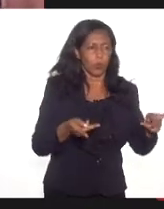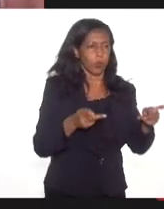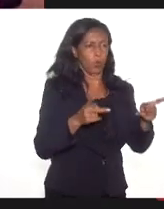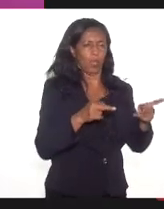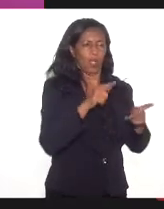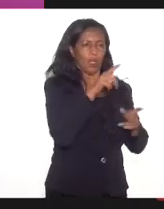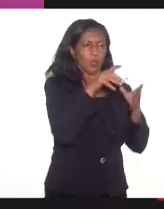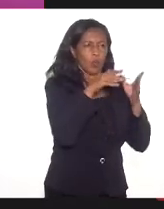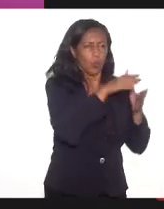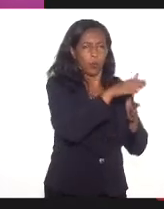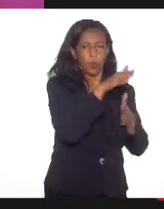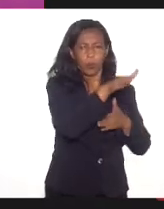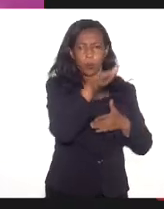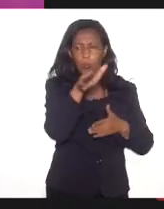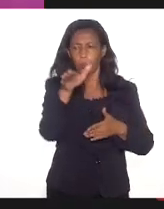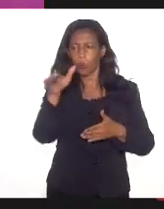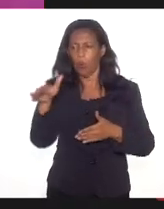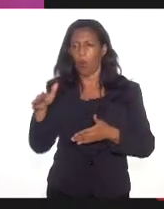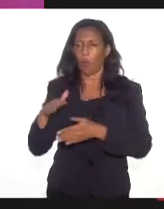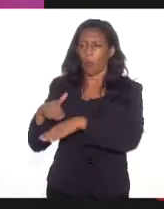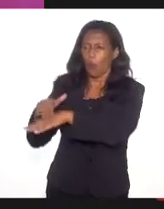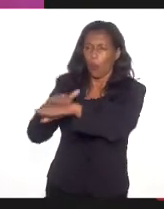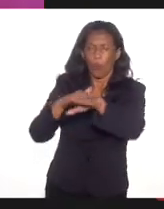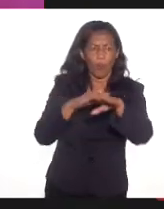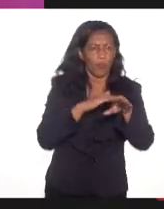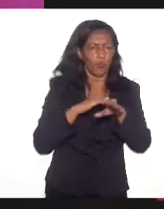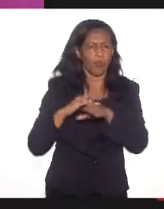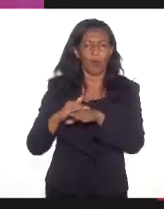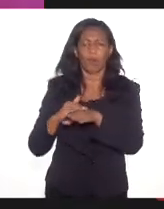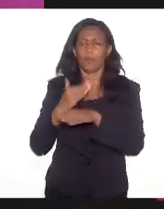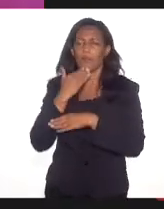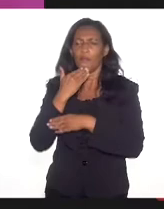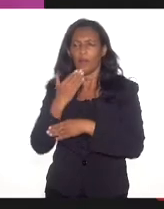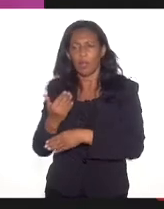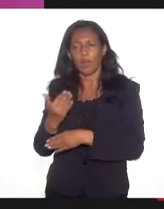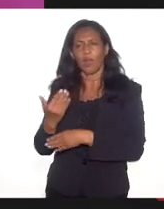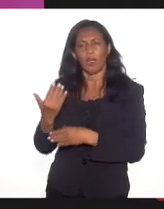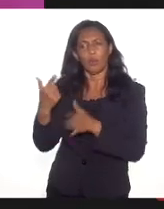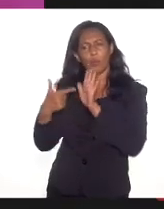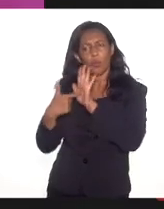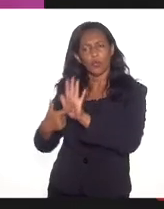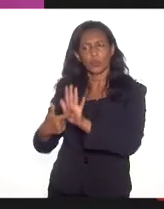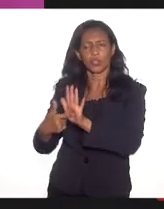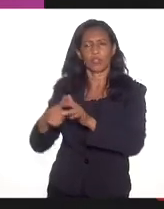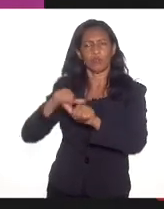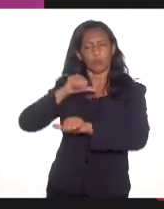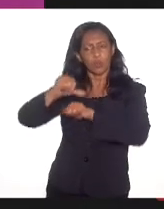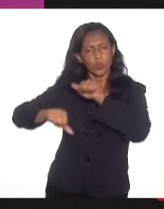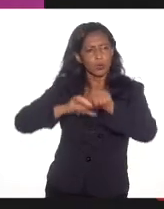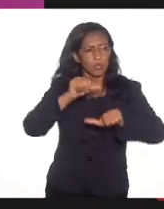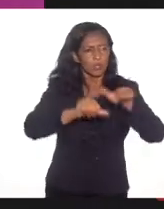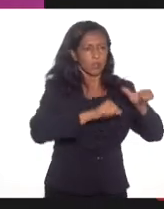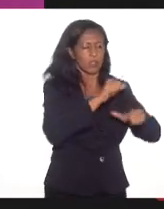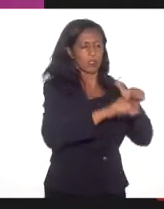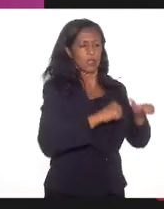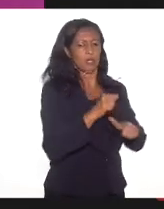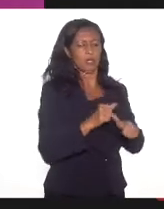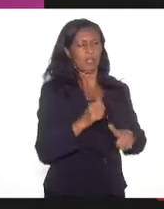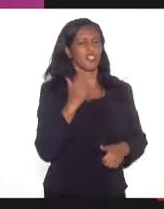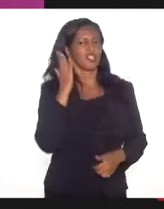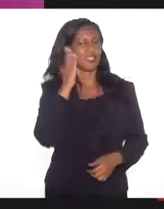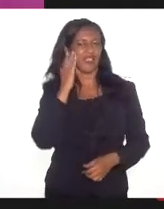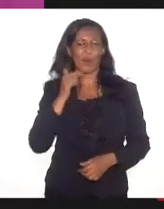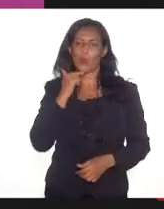locais propondo de verdade mudanças a gente sabe que que a gente não